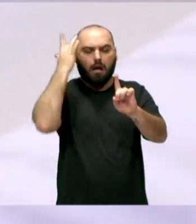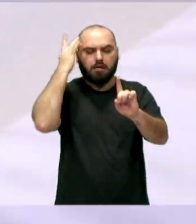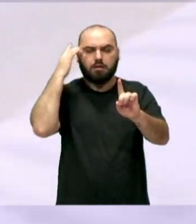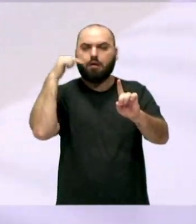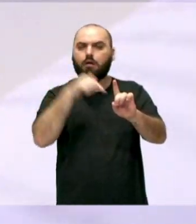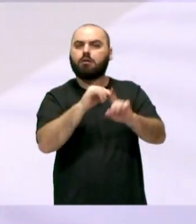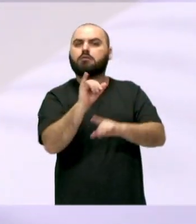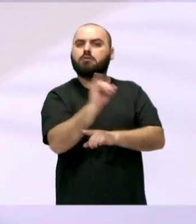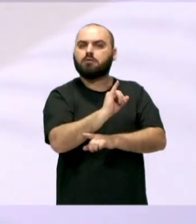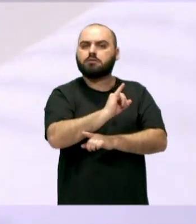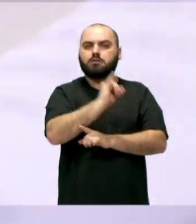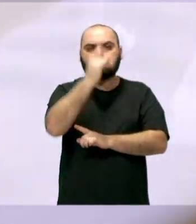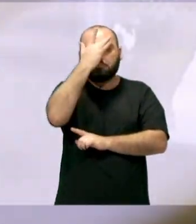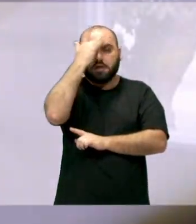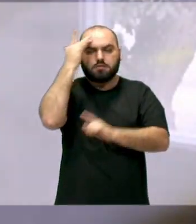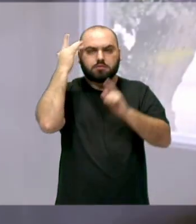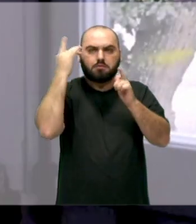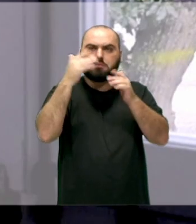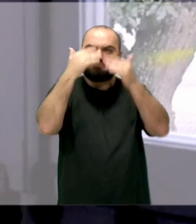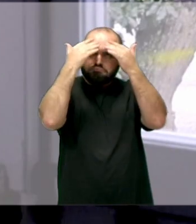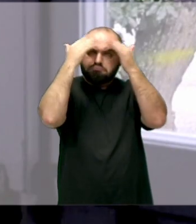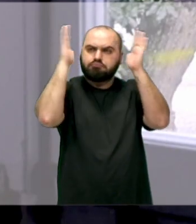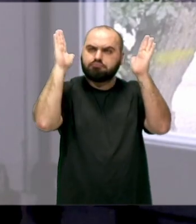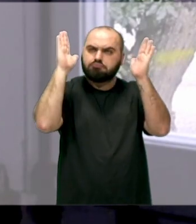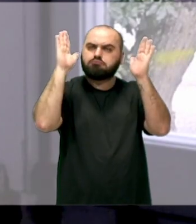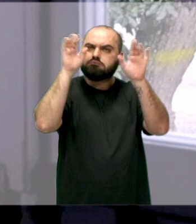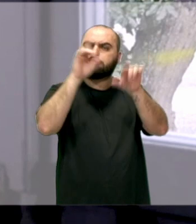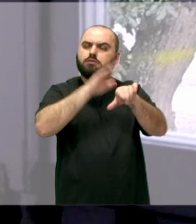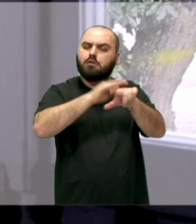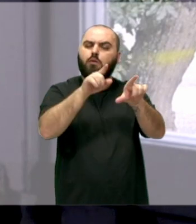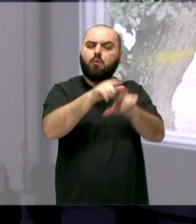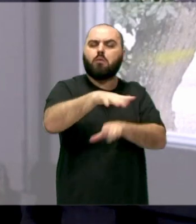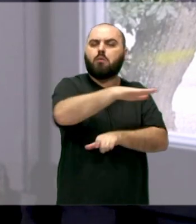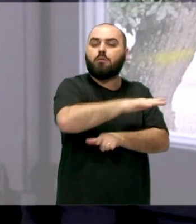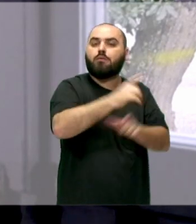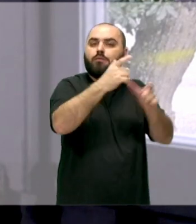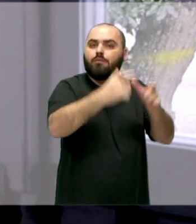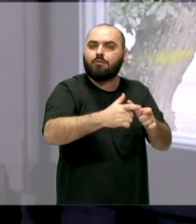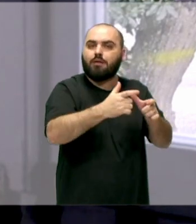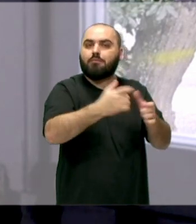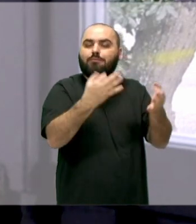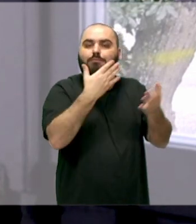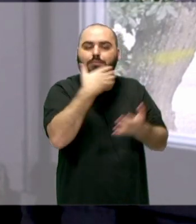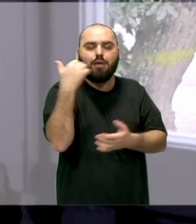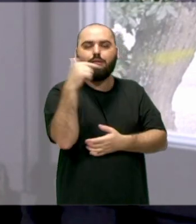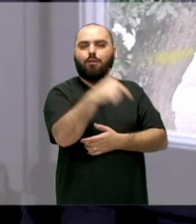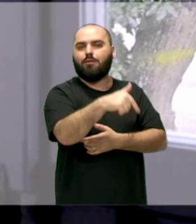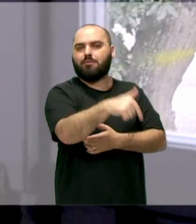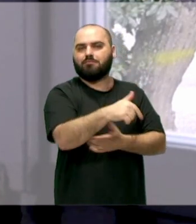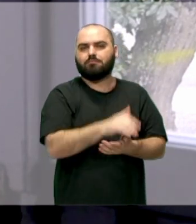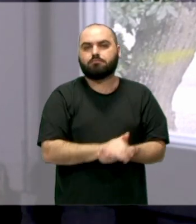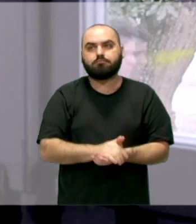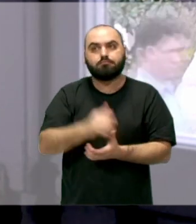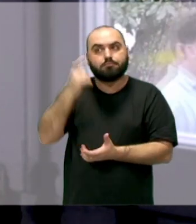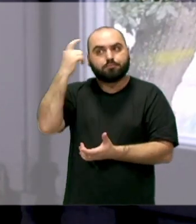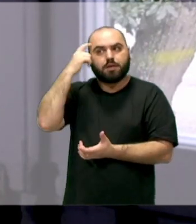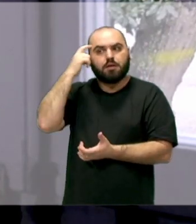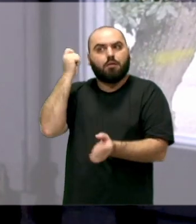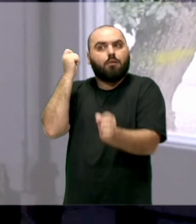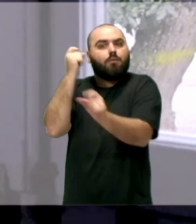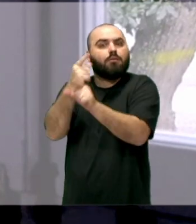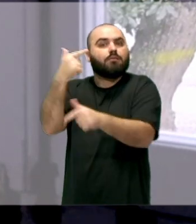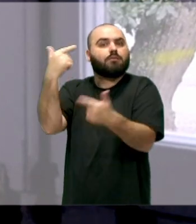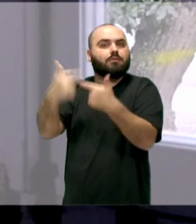aberta e que a cidade tinha uma localização mais estratégica no mapa. Imaginavam que encontrariam um trabalho mais rápido. Na beira do rio